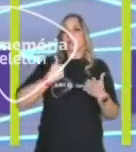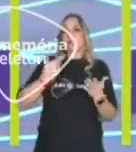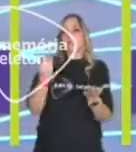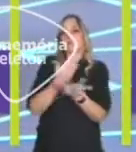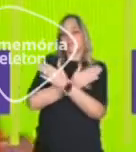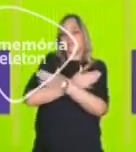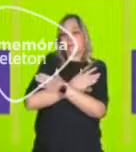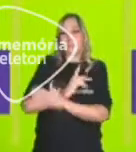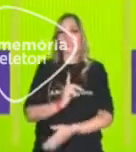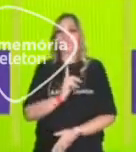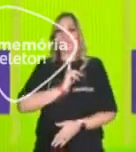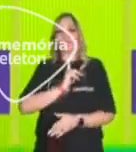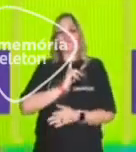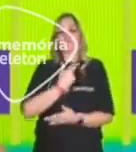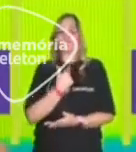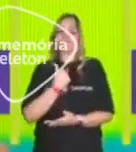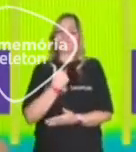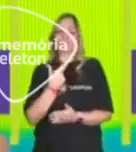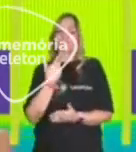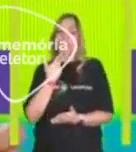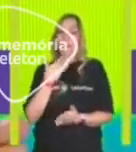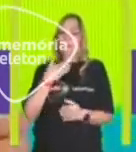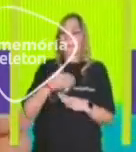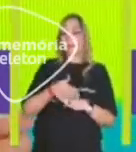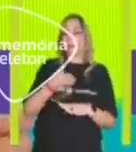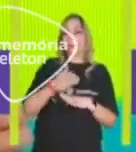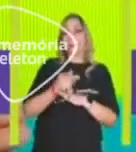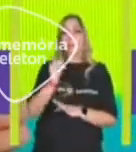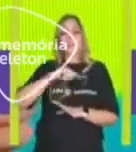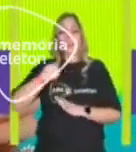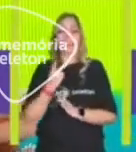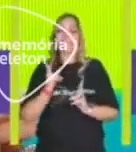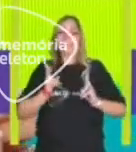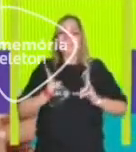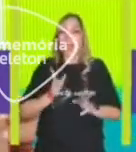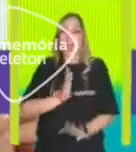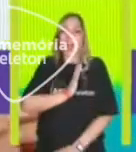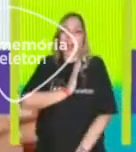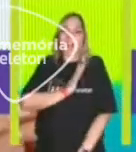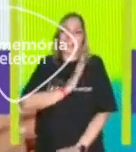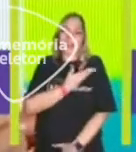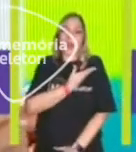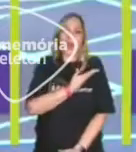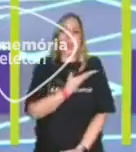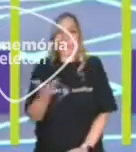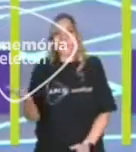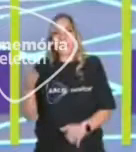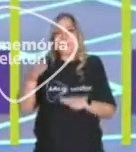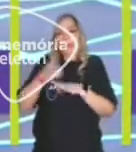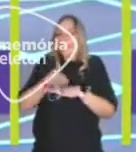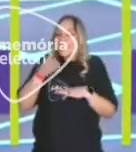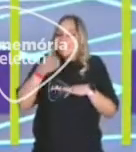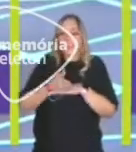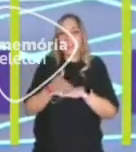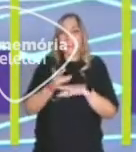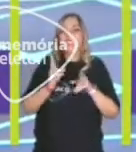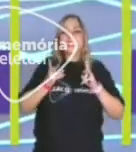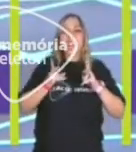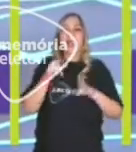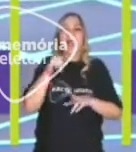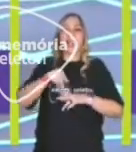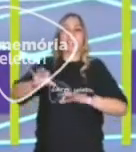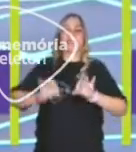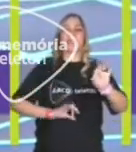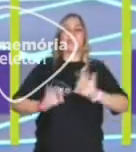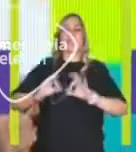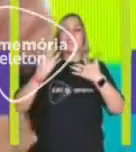para o nosso Silvio Santos né que não pode estar aqui mas ele tá no coração de todos nós participando ativamente aí desse